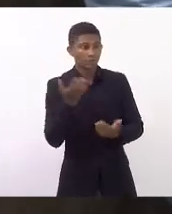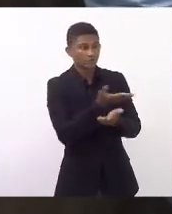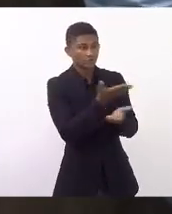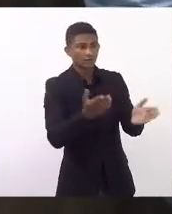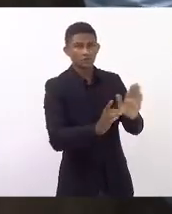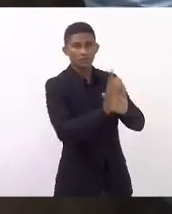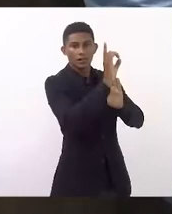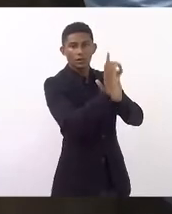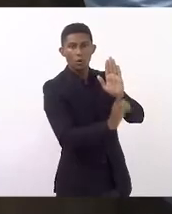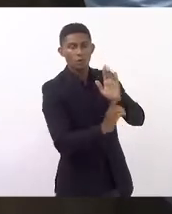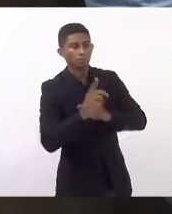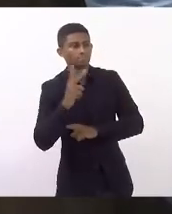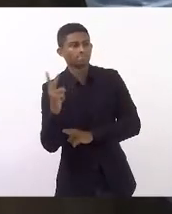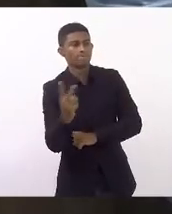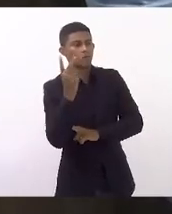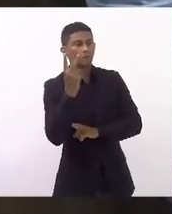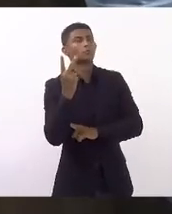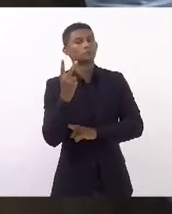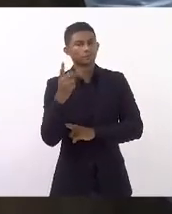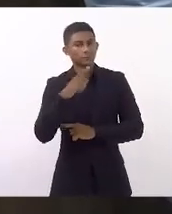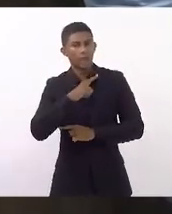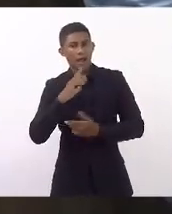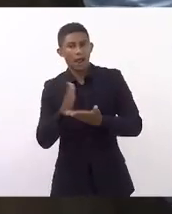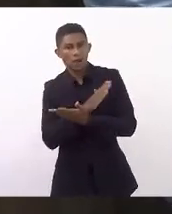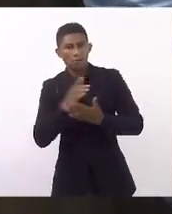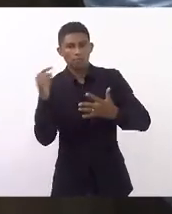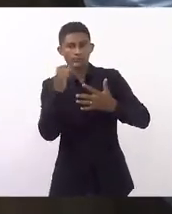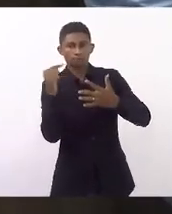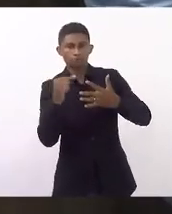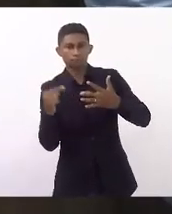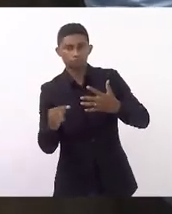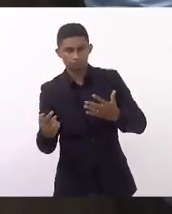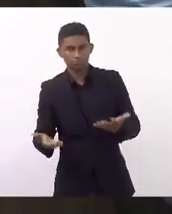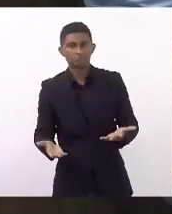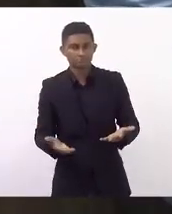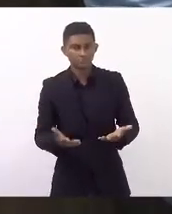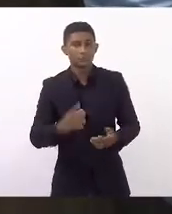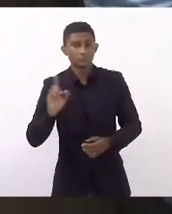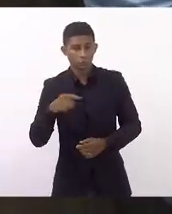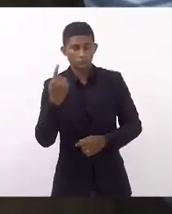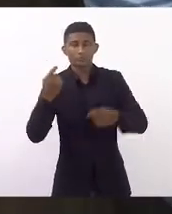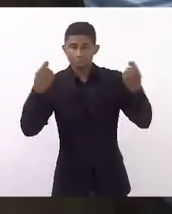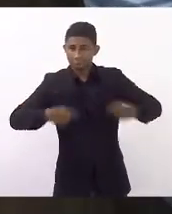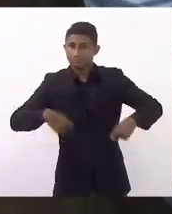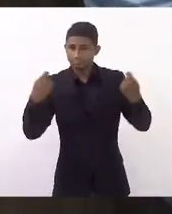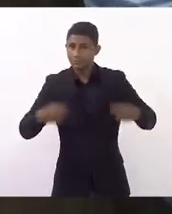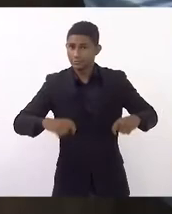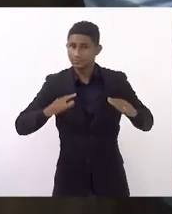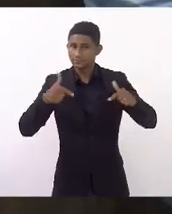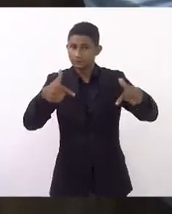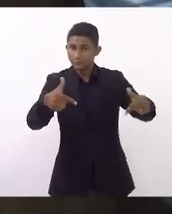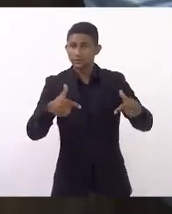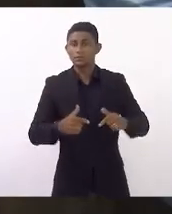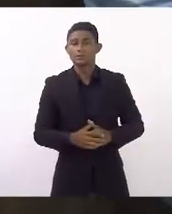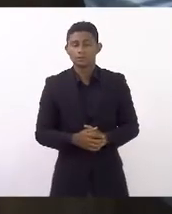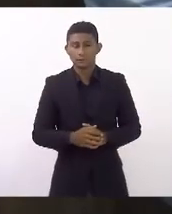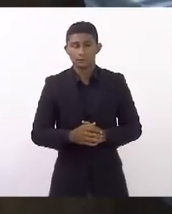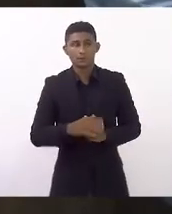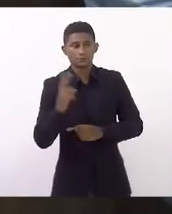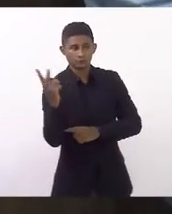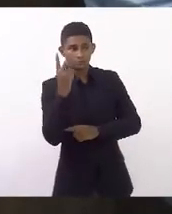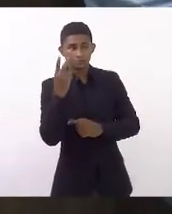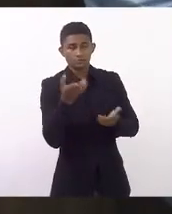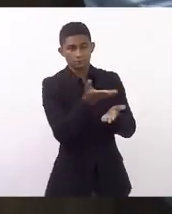Você tem diferentes questões que são importantes, dedicação exclusiva e tudo que a gente precisa ir trabalhando, migração, essa valorização.